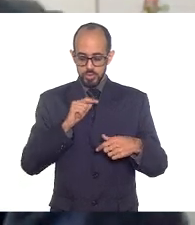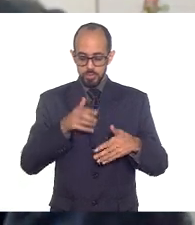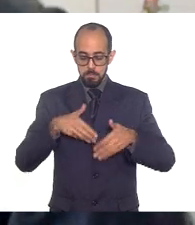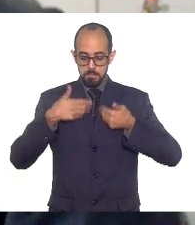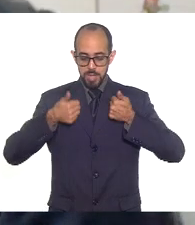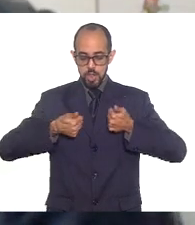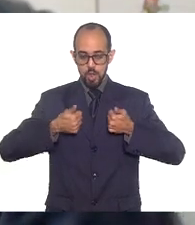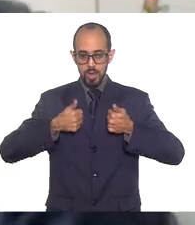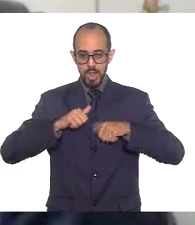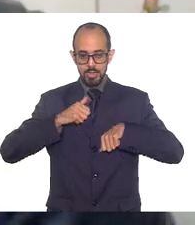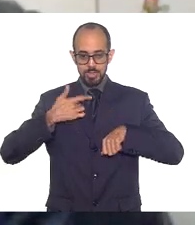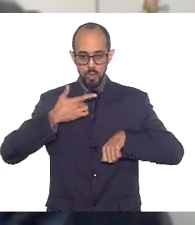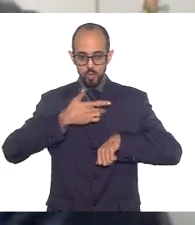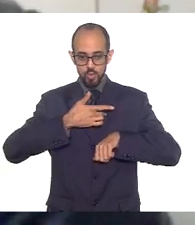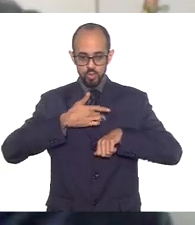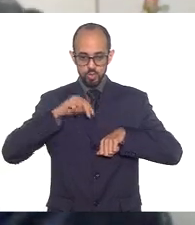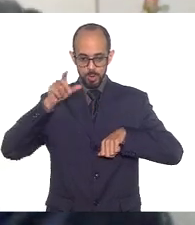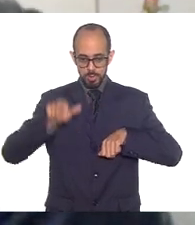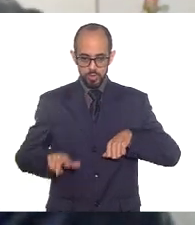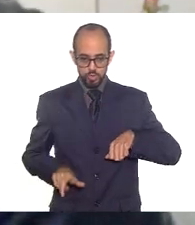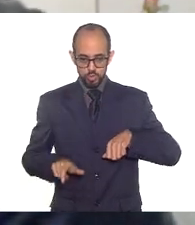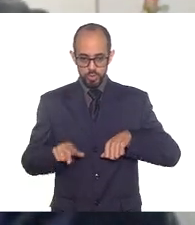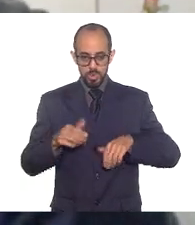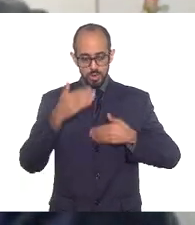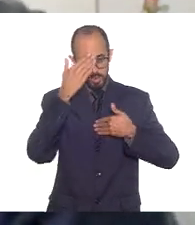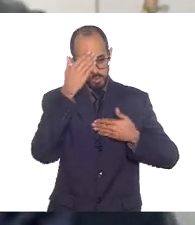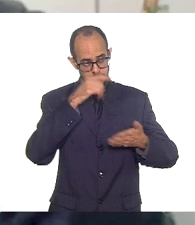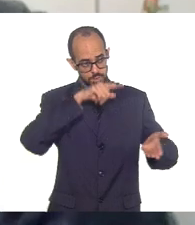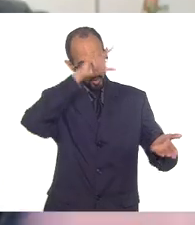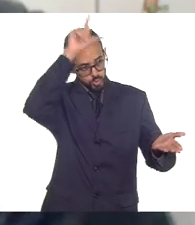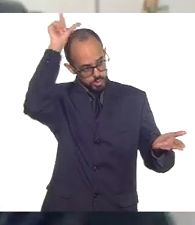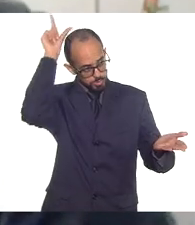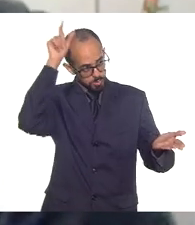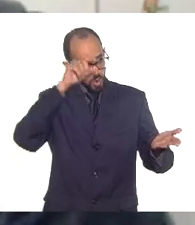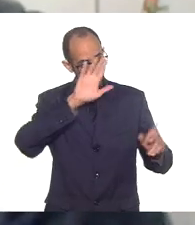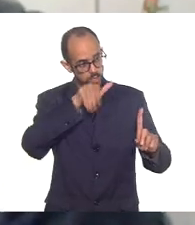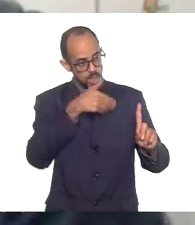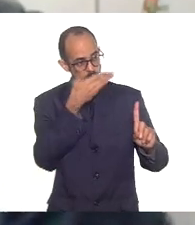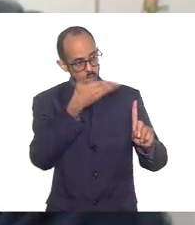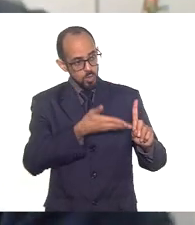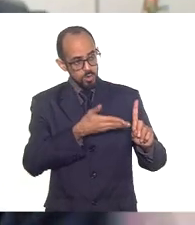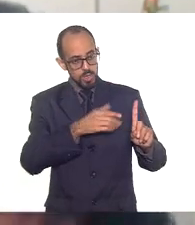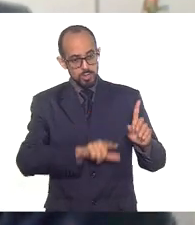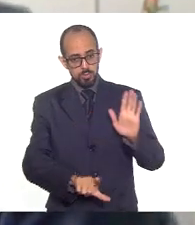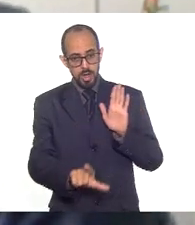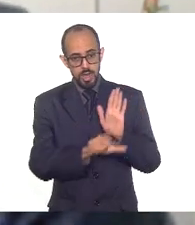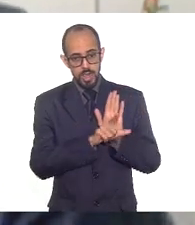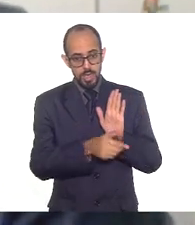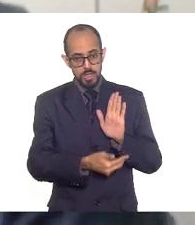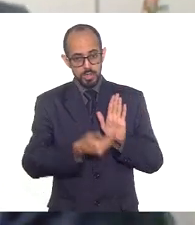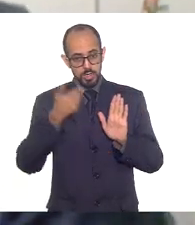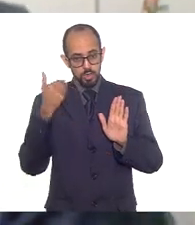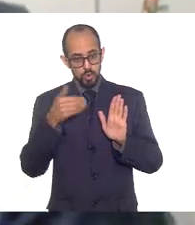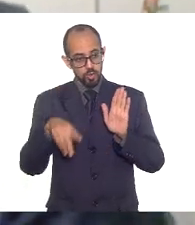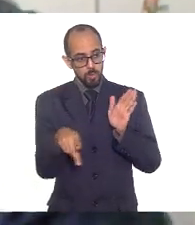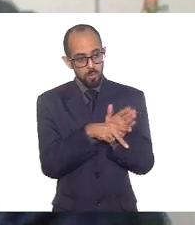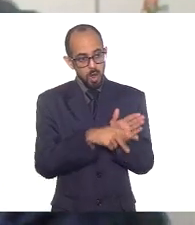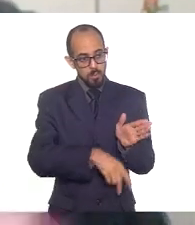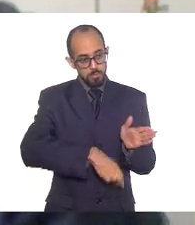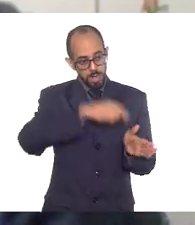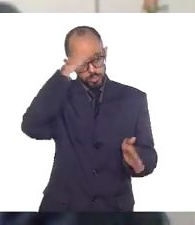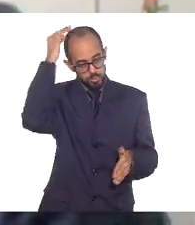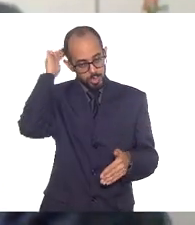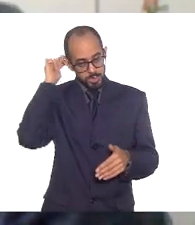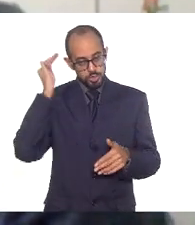pacientes o parecer executado nos Paulo Quero Agradecer ele reconhece uma lei anterior no qual o deputado Márcio Pacheco os lá